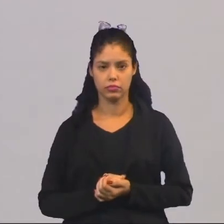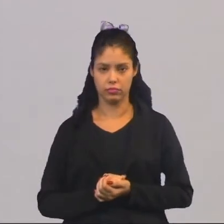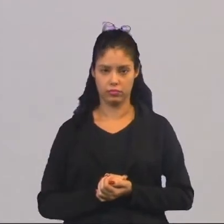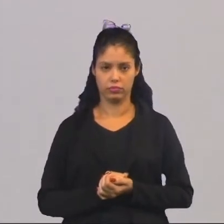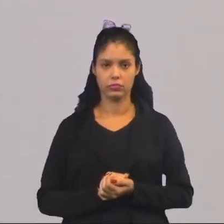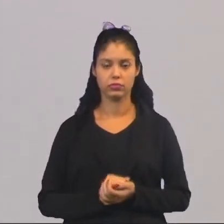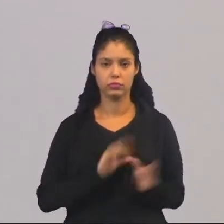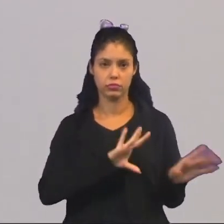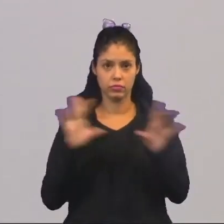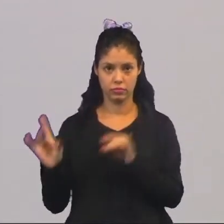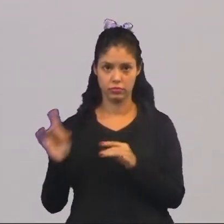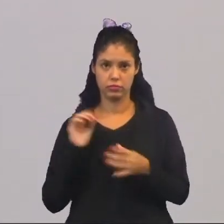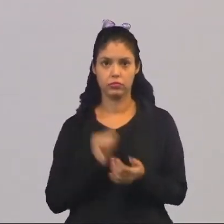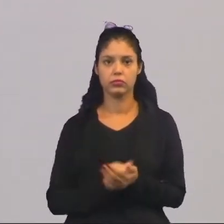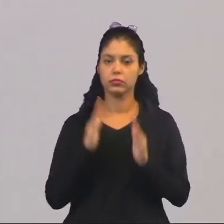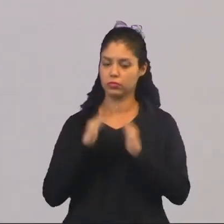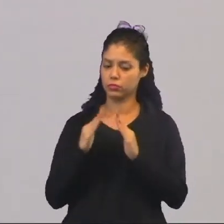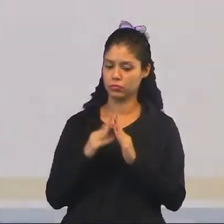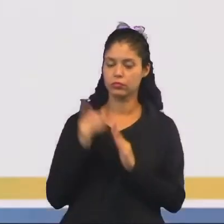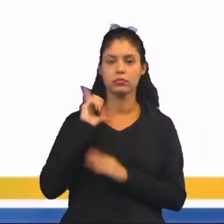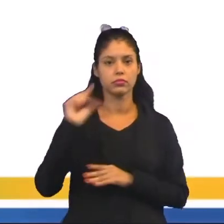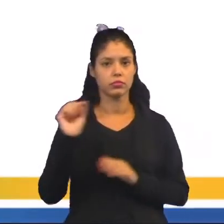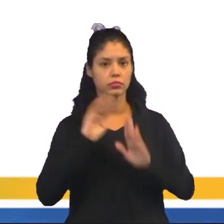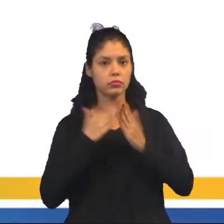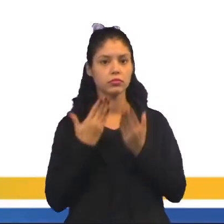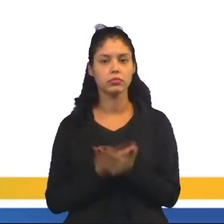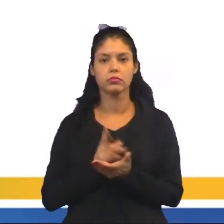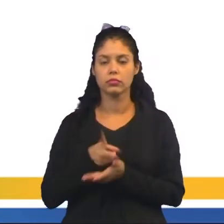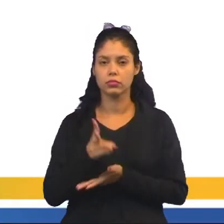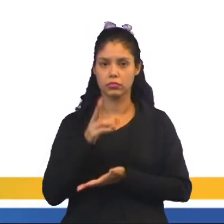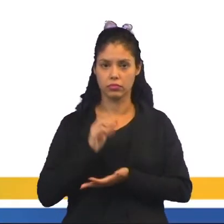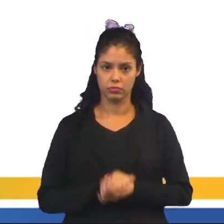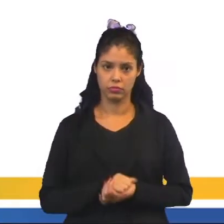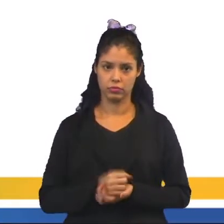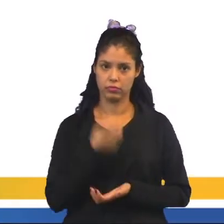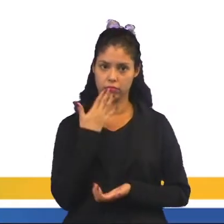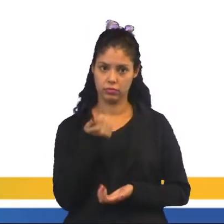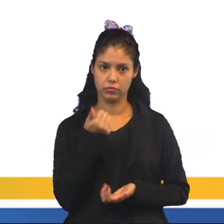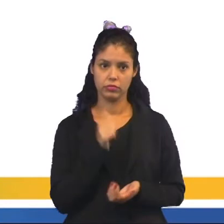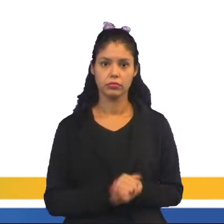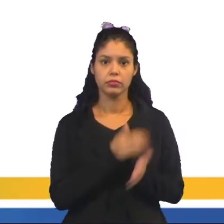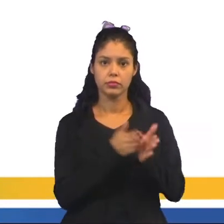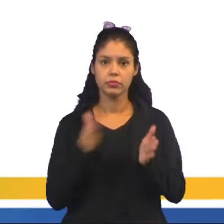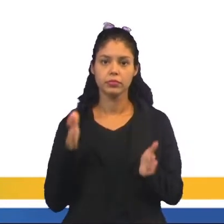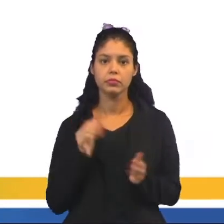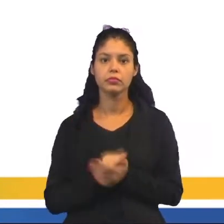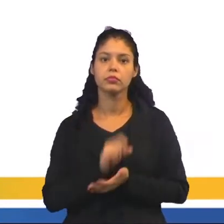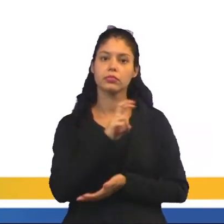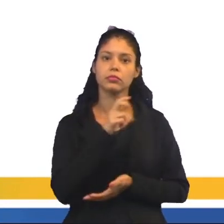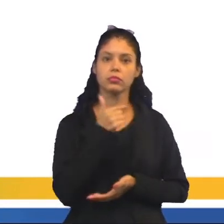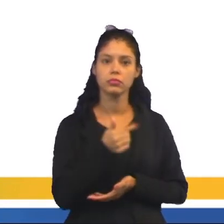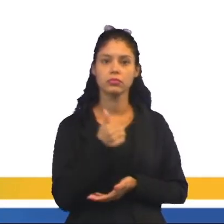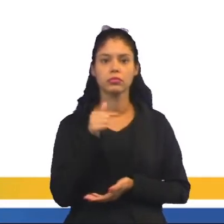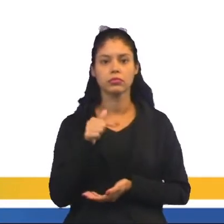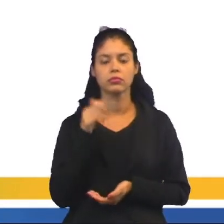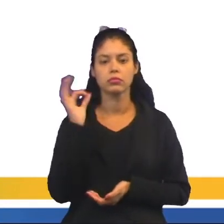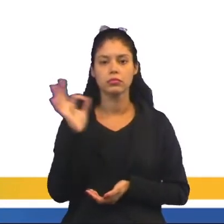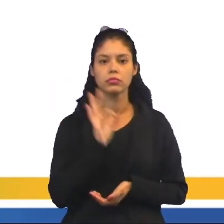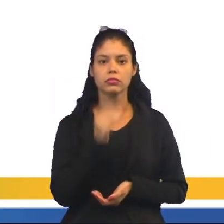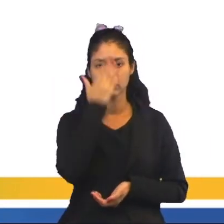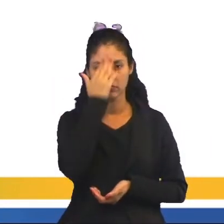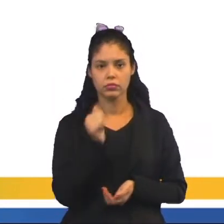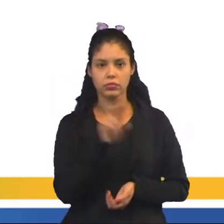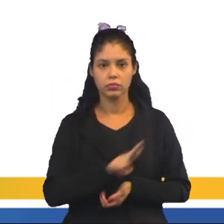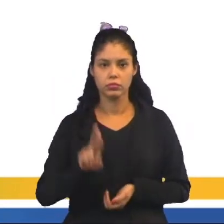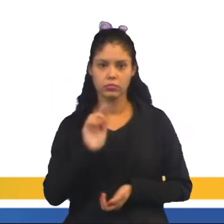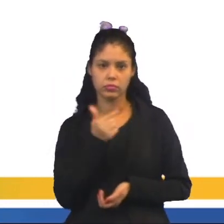o leva da casa para a escola e vice-versa. Muito bem, na sequência, 57% sabem utilizar